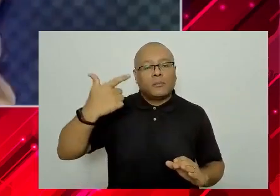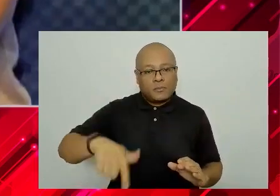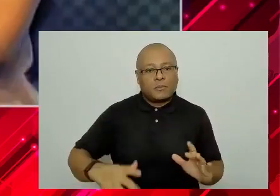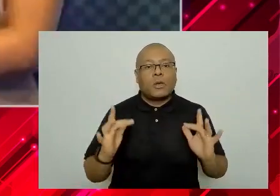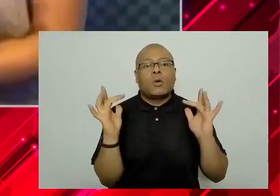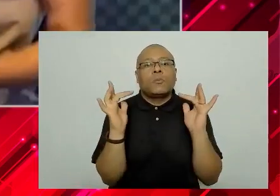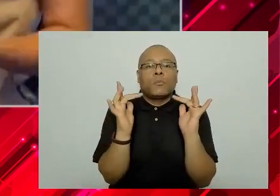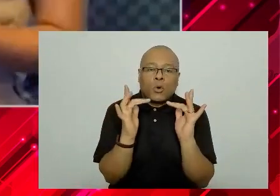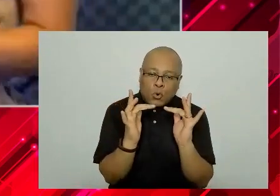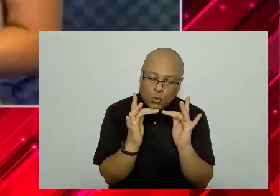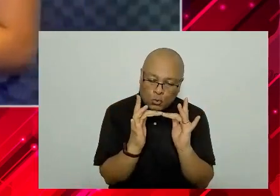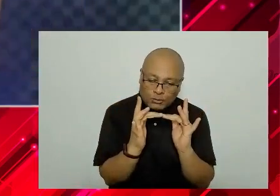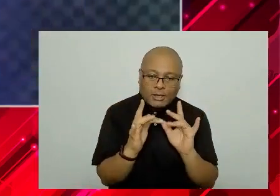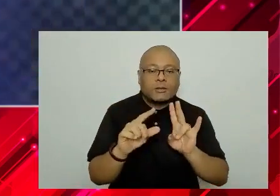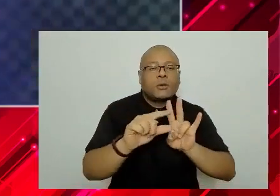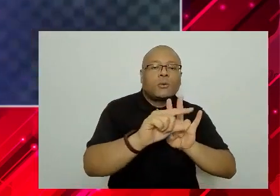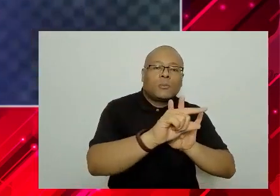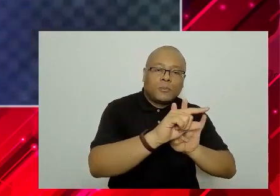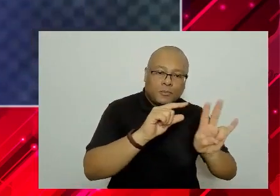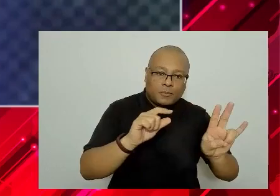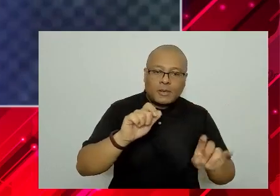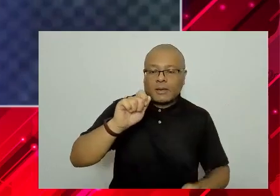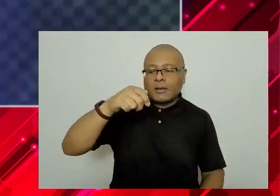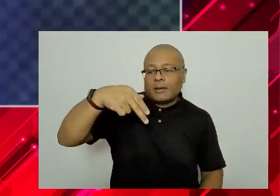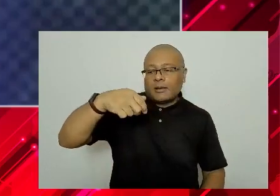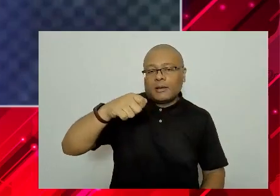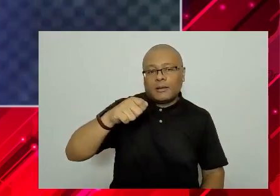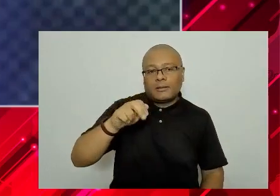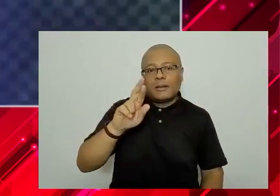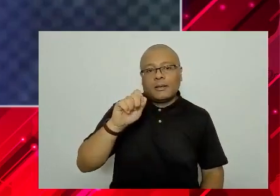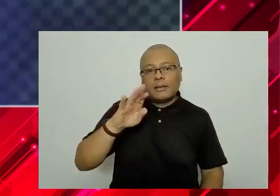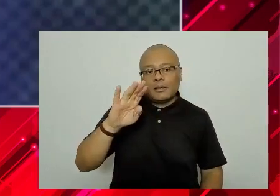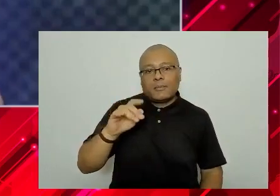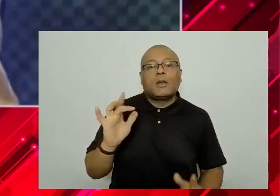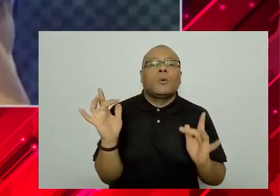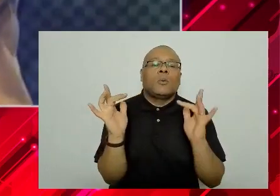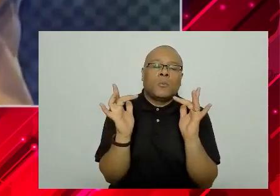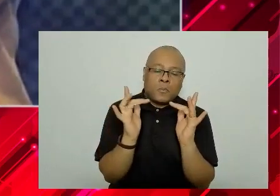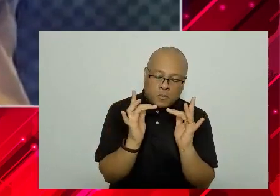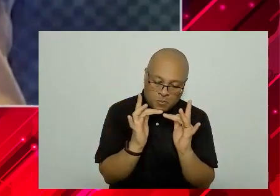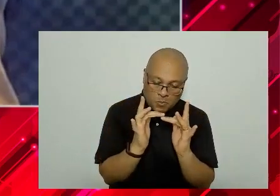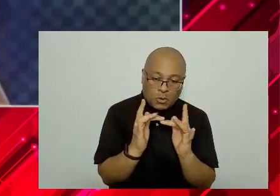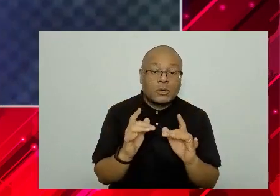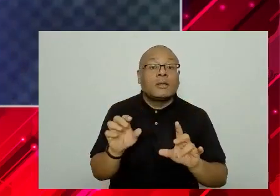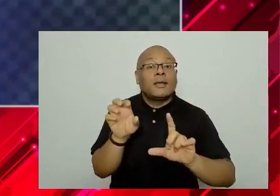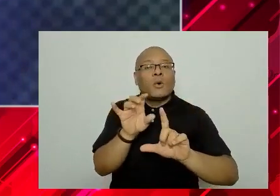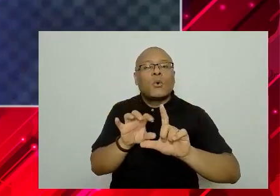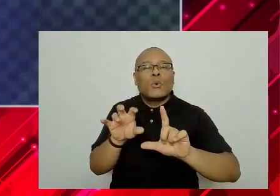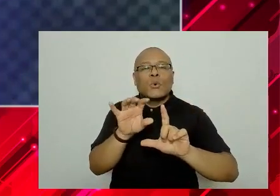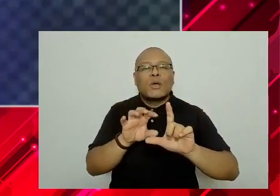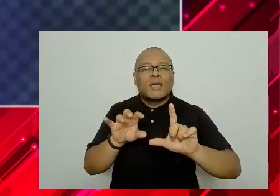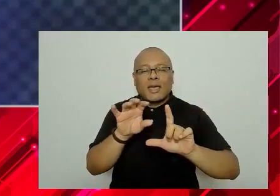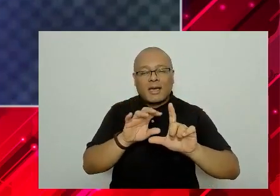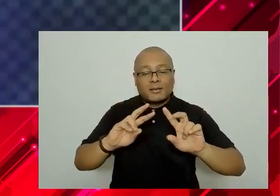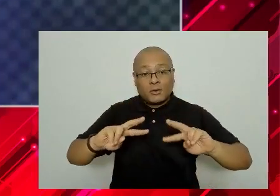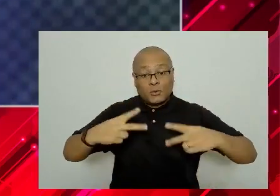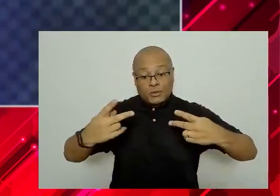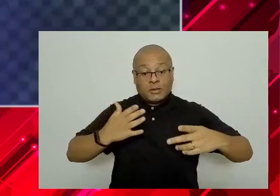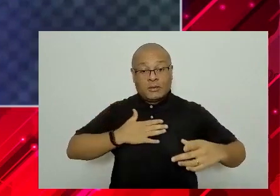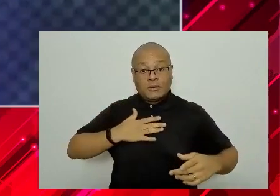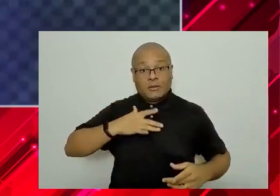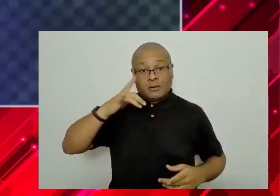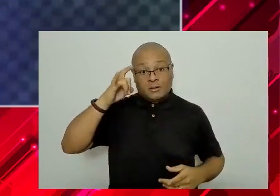contato, que é o meu LinkedIn, que é Ana Ribeiro, vocês podem ficar à vontade para se conectar. Tenho no QR Code o link do meu Instagram, que é